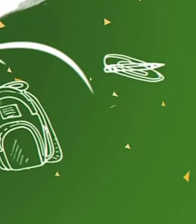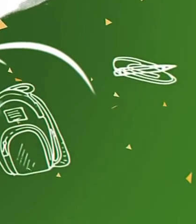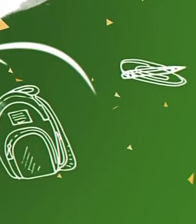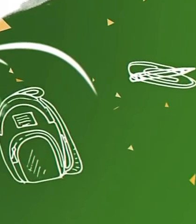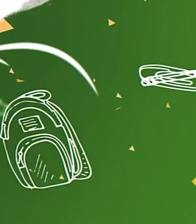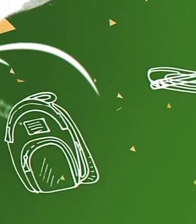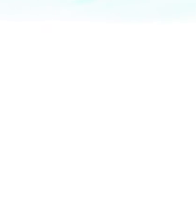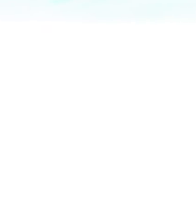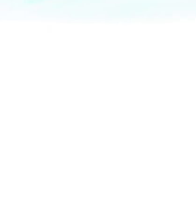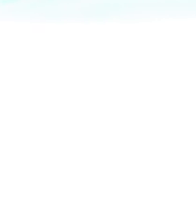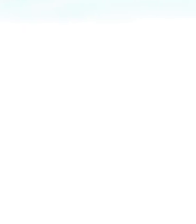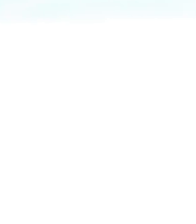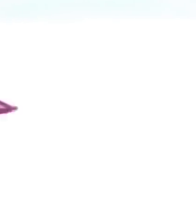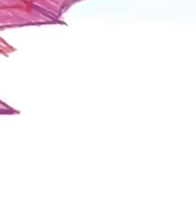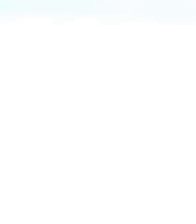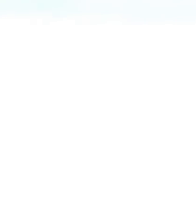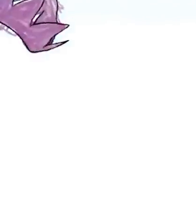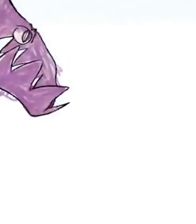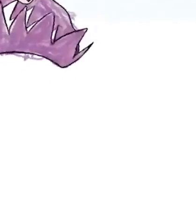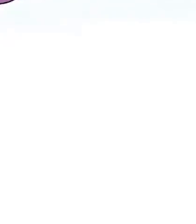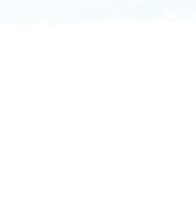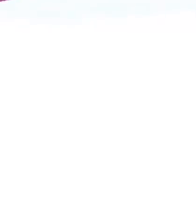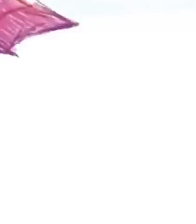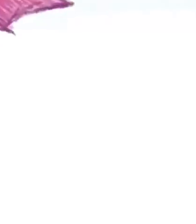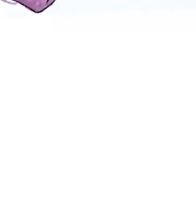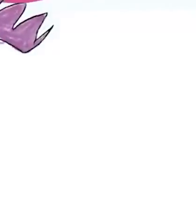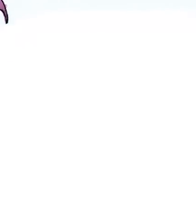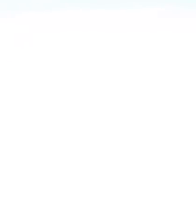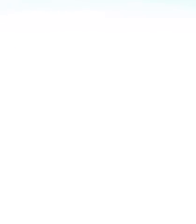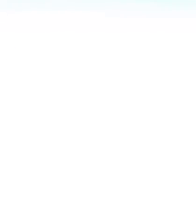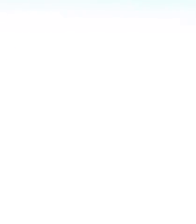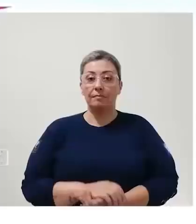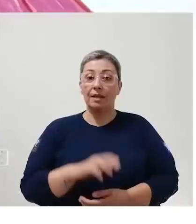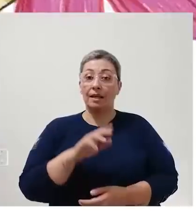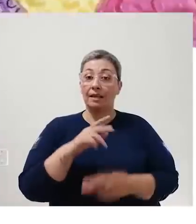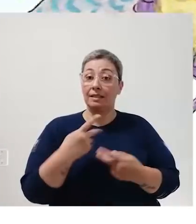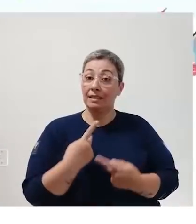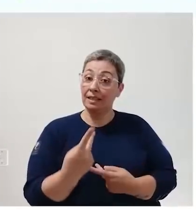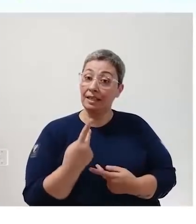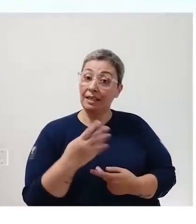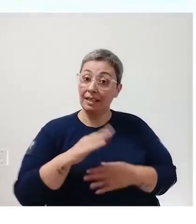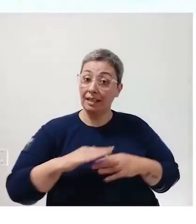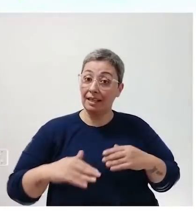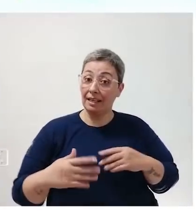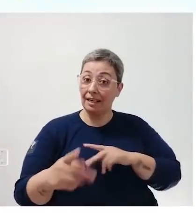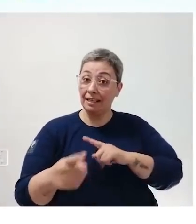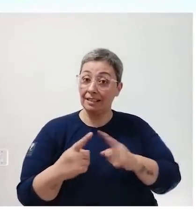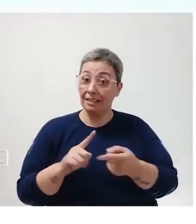De criança